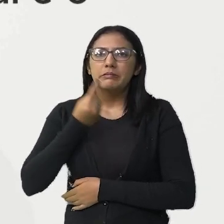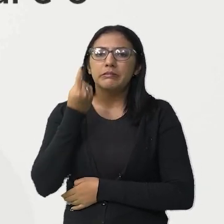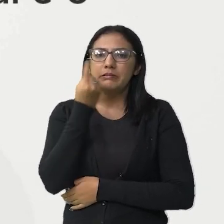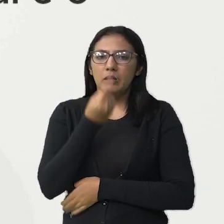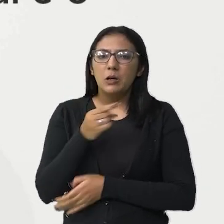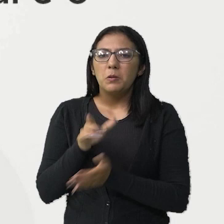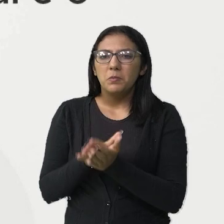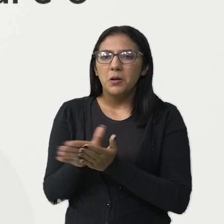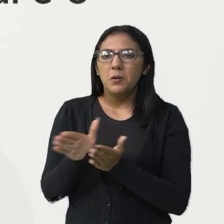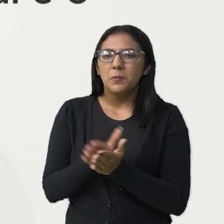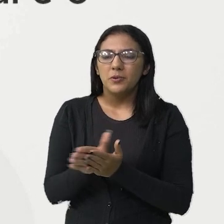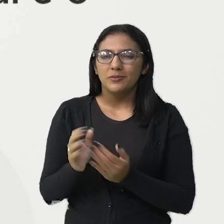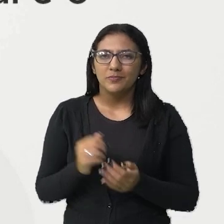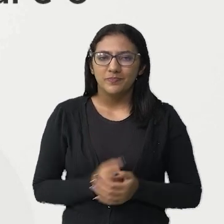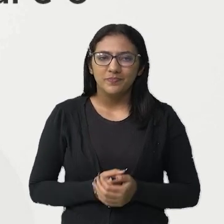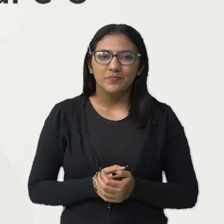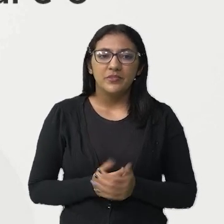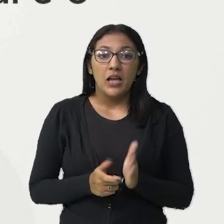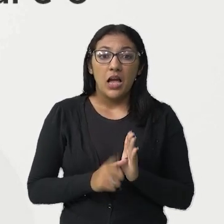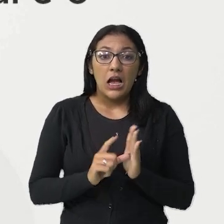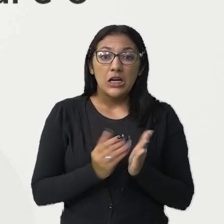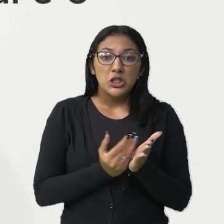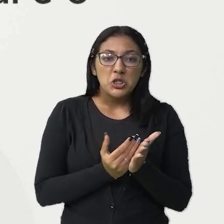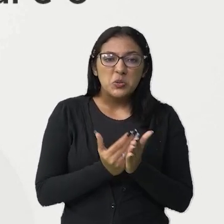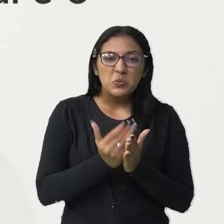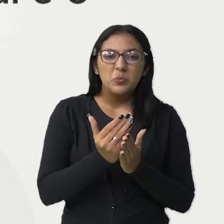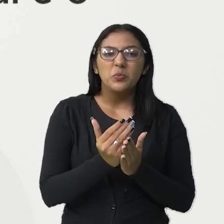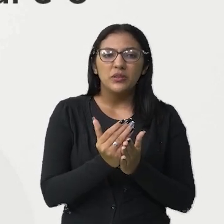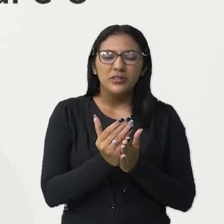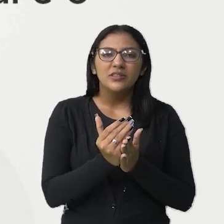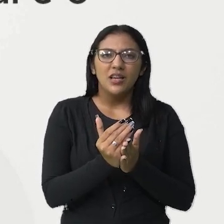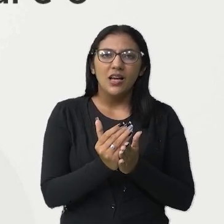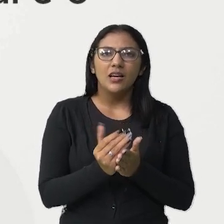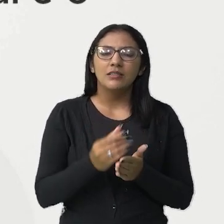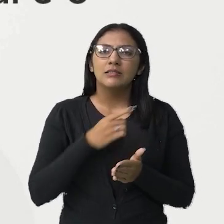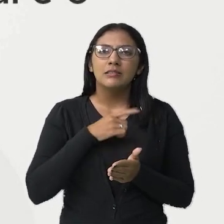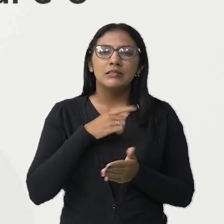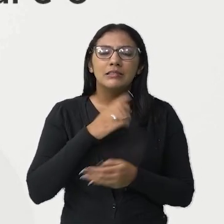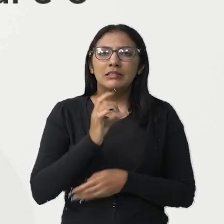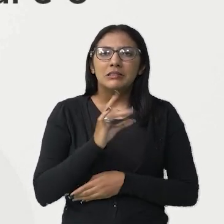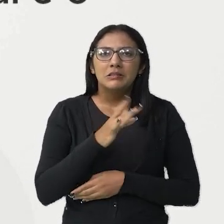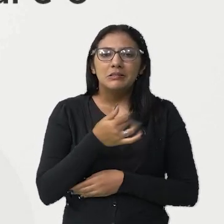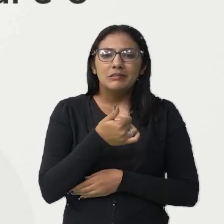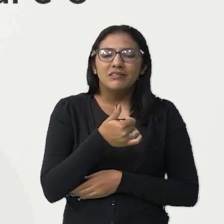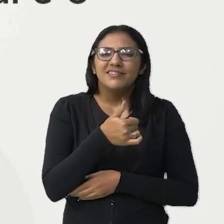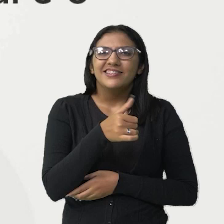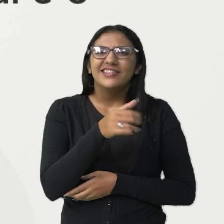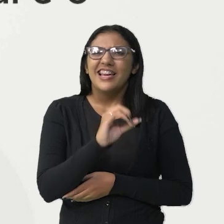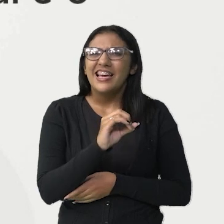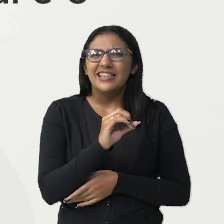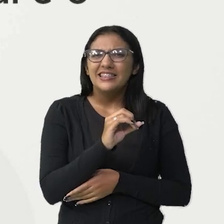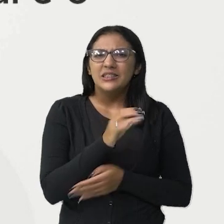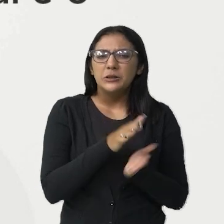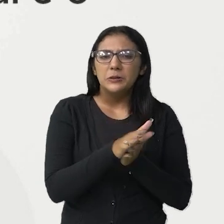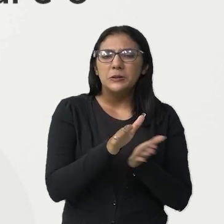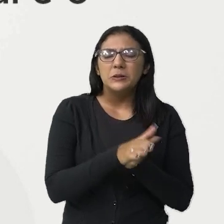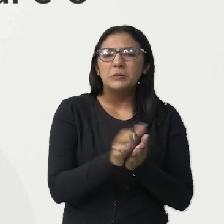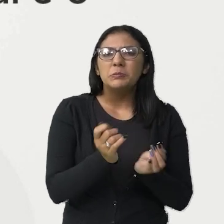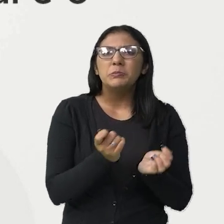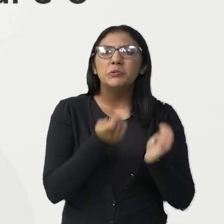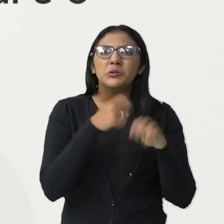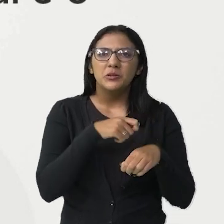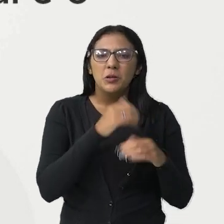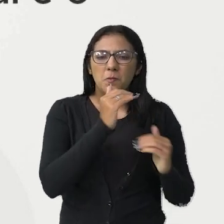No preparo para o início do trabalho, foi diagnosticado que só havia 10 impressoras funcionando. Então, das